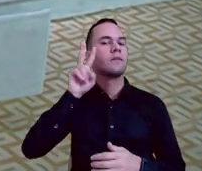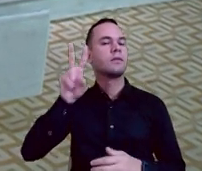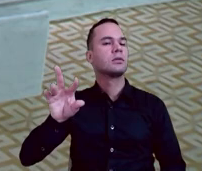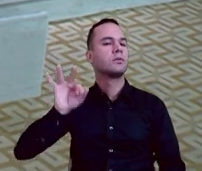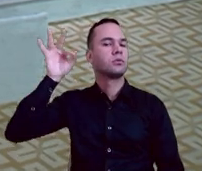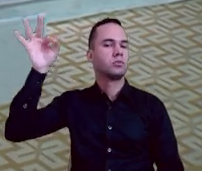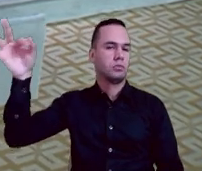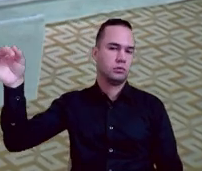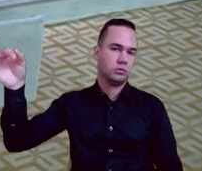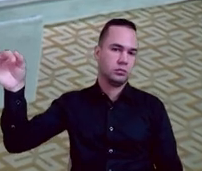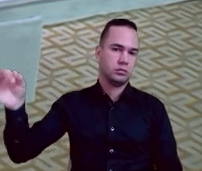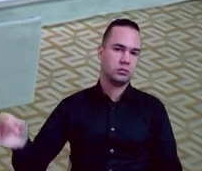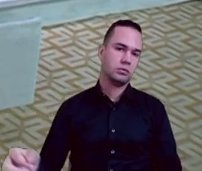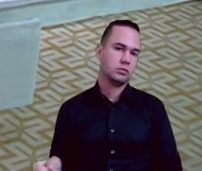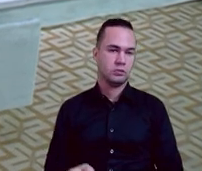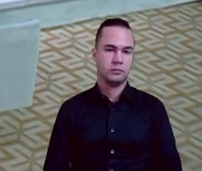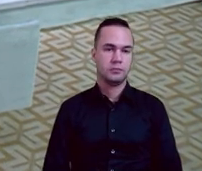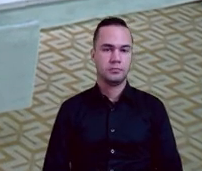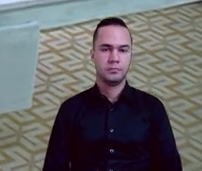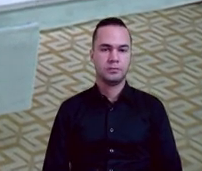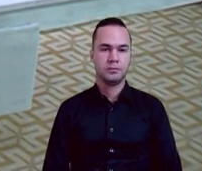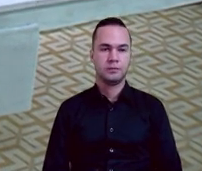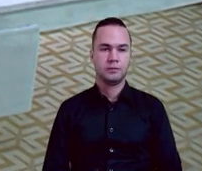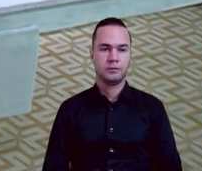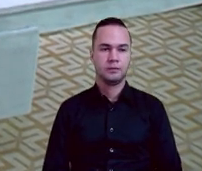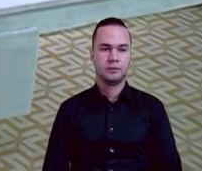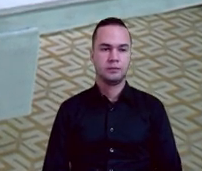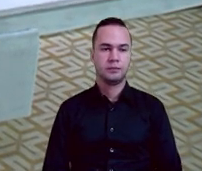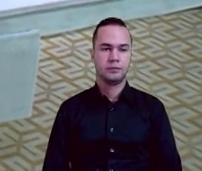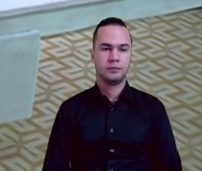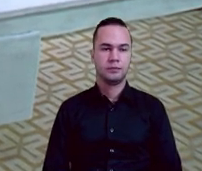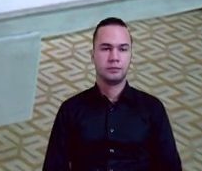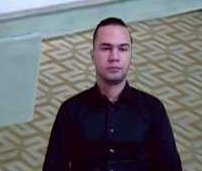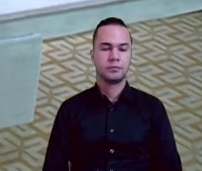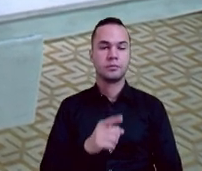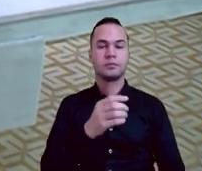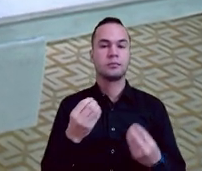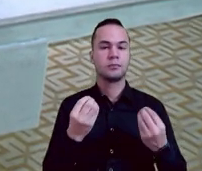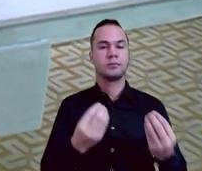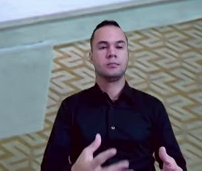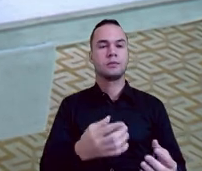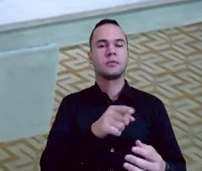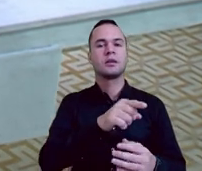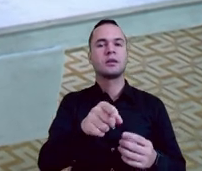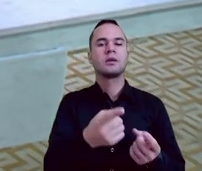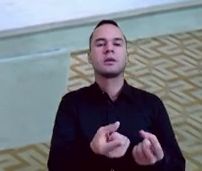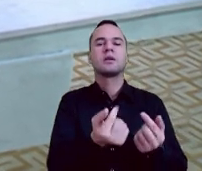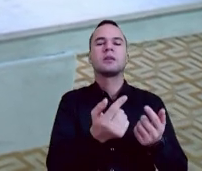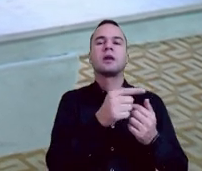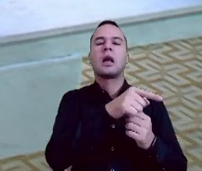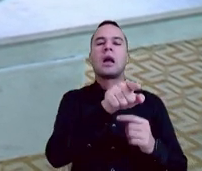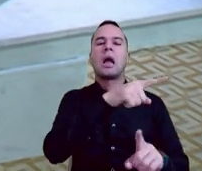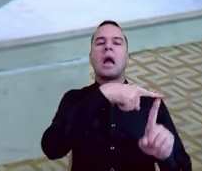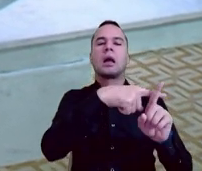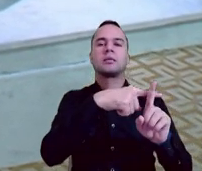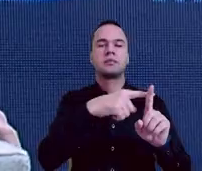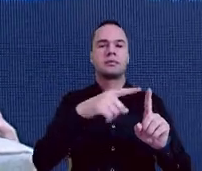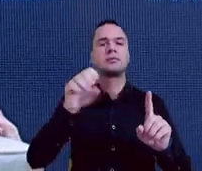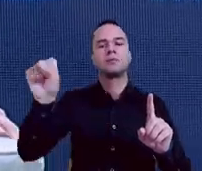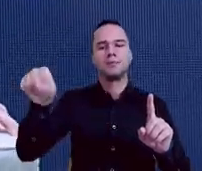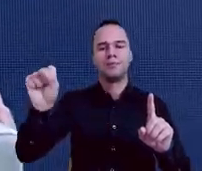quando quando oferecendo essa classe de ativo para investidores perfeito